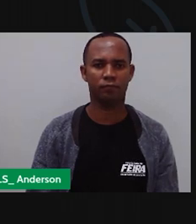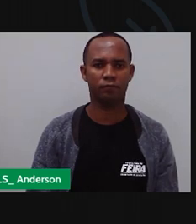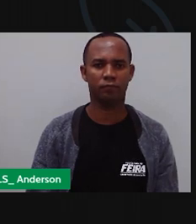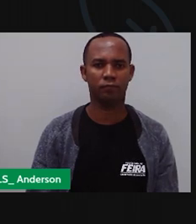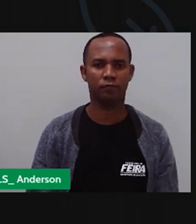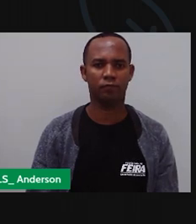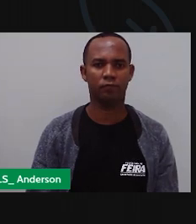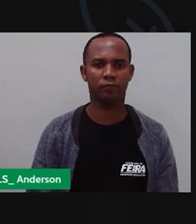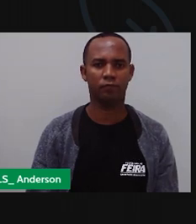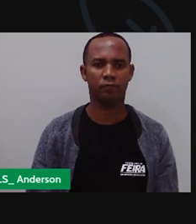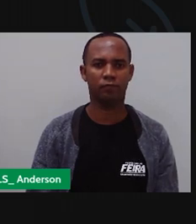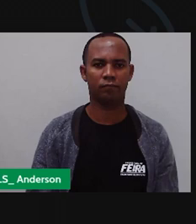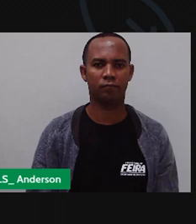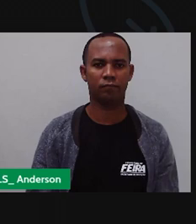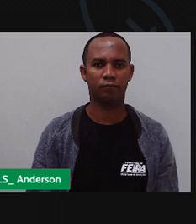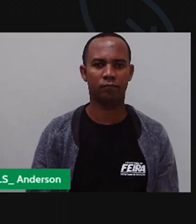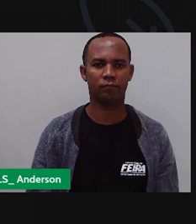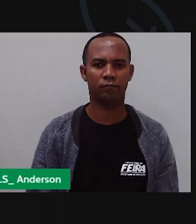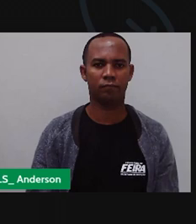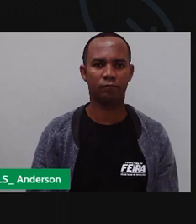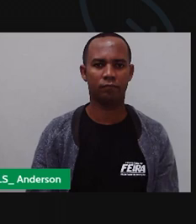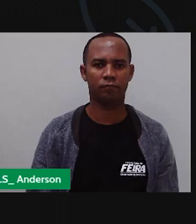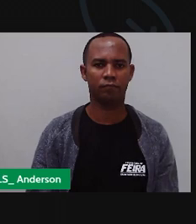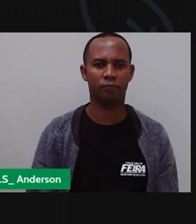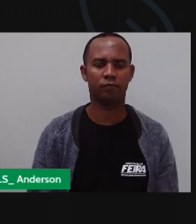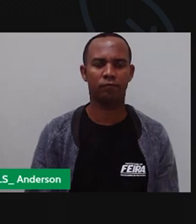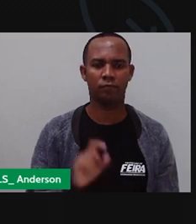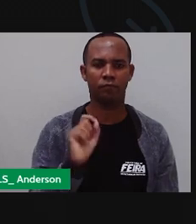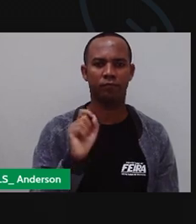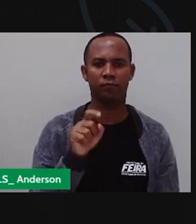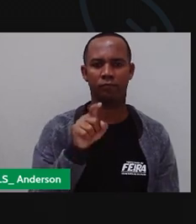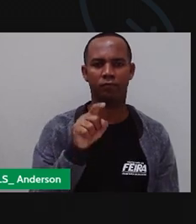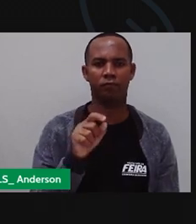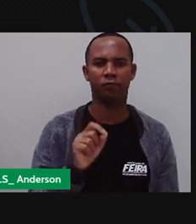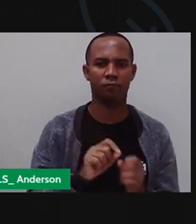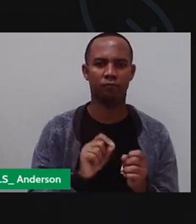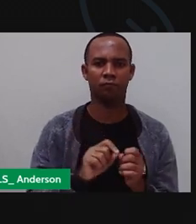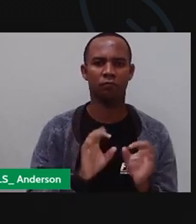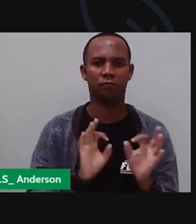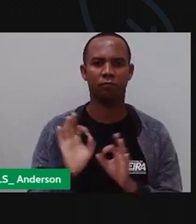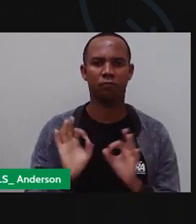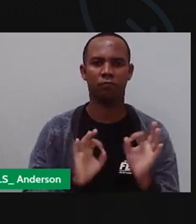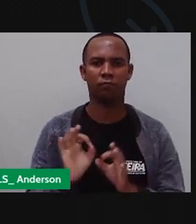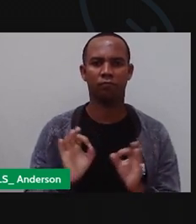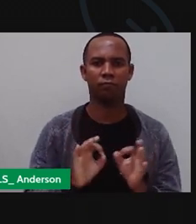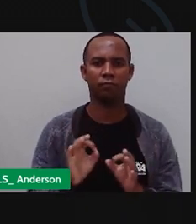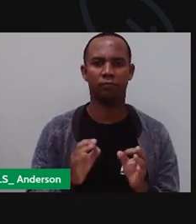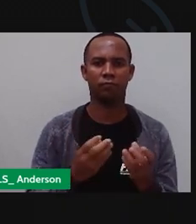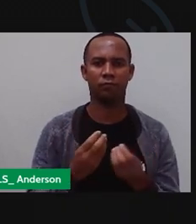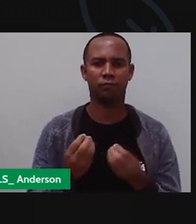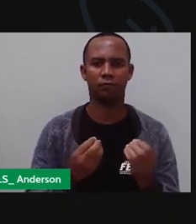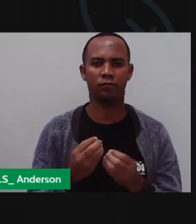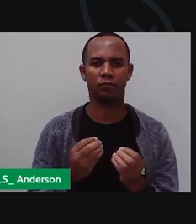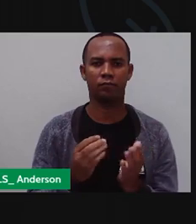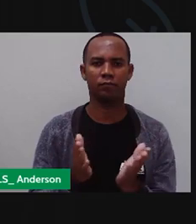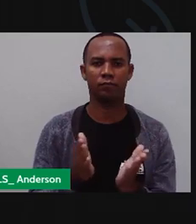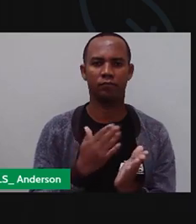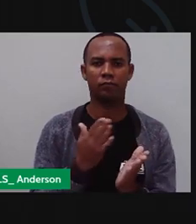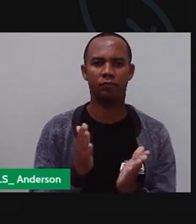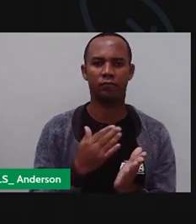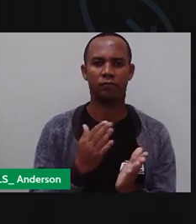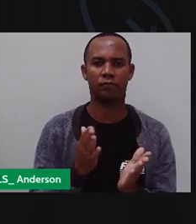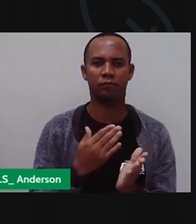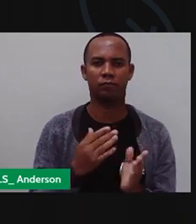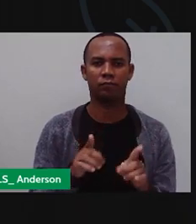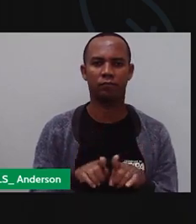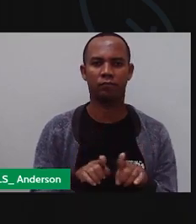Dobrei, tá vendo? Pronto. É isso aqui, eu vou fazer a quantidade de vezes, né? Das páginas do meu livro. A Pró já